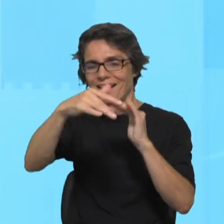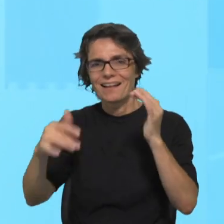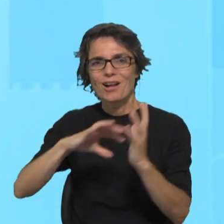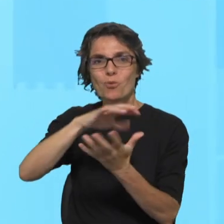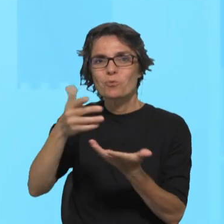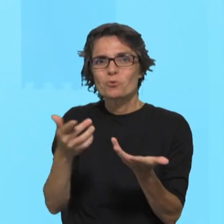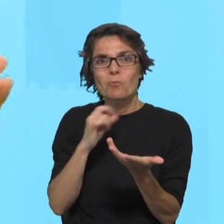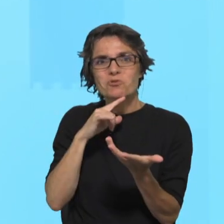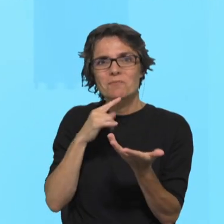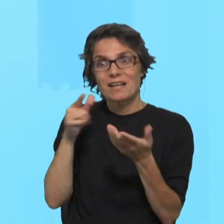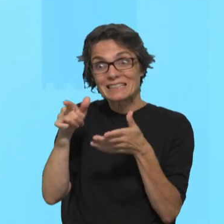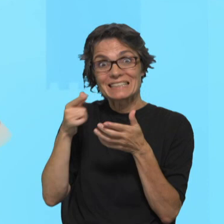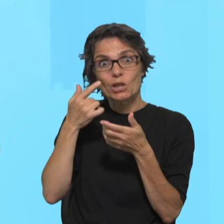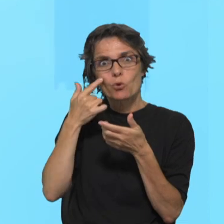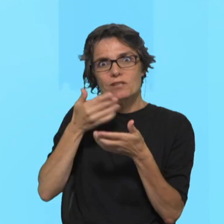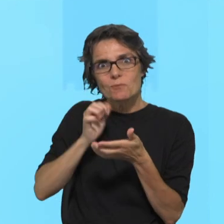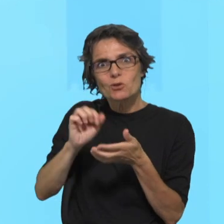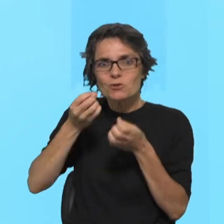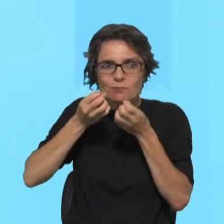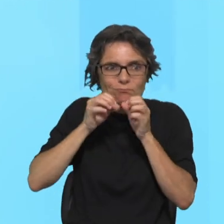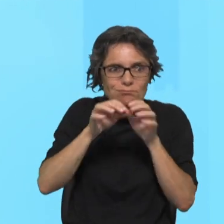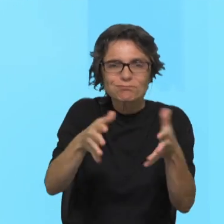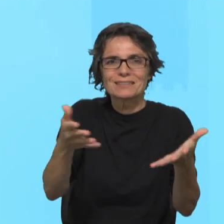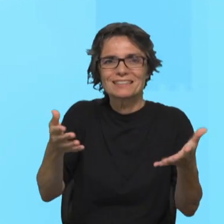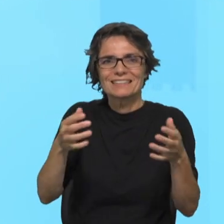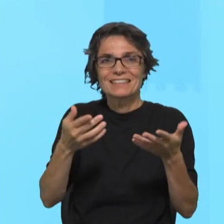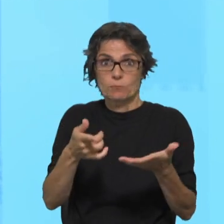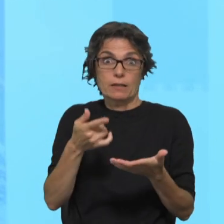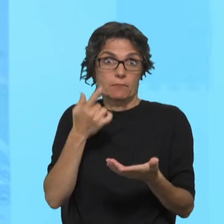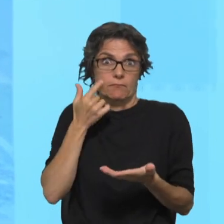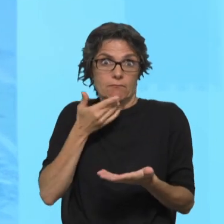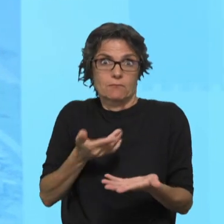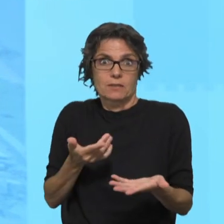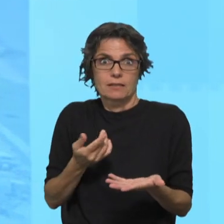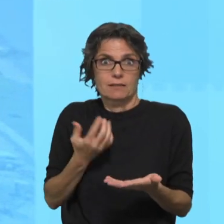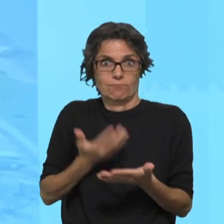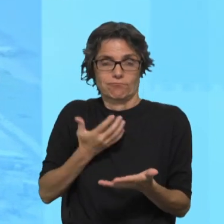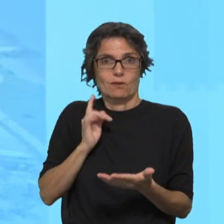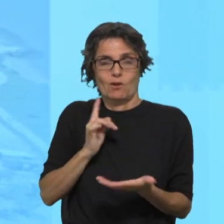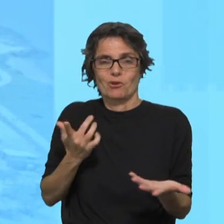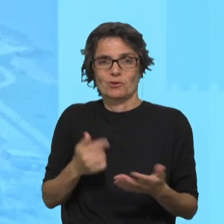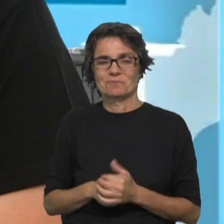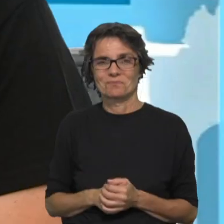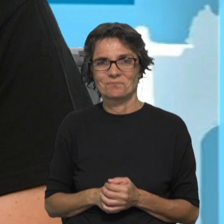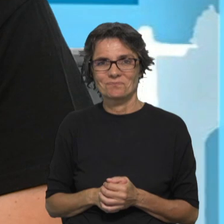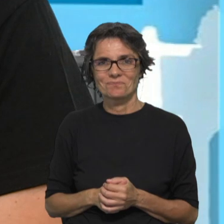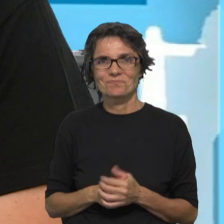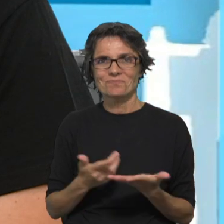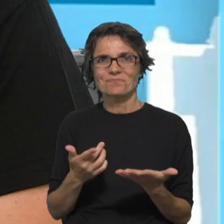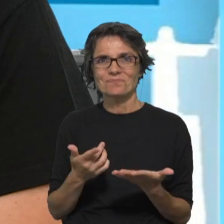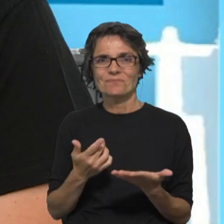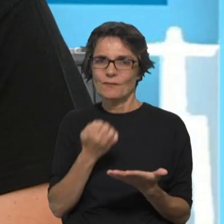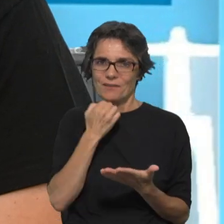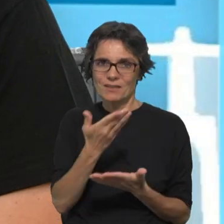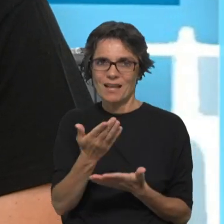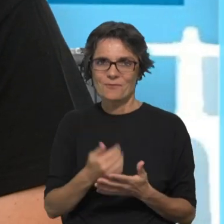este know-how que é muito mais do que um know-how, é algo que se vive, que se sente, que se reza, é